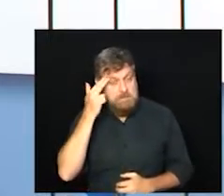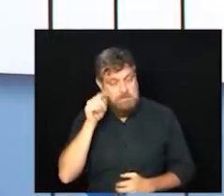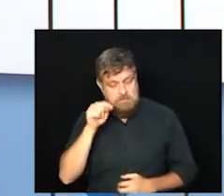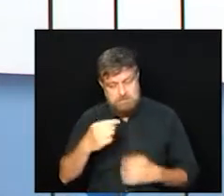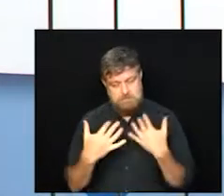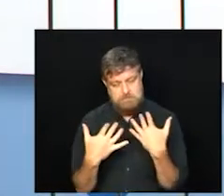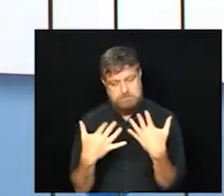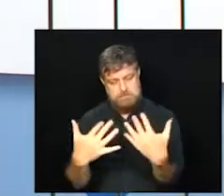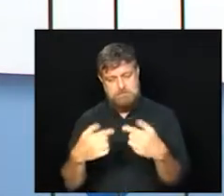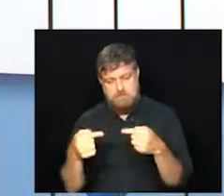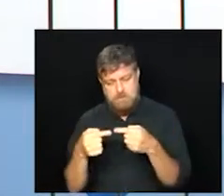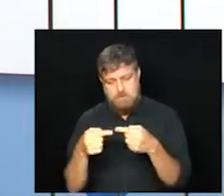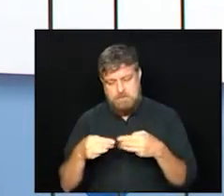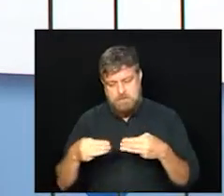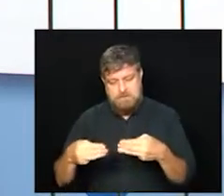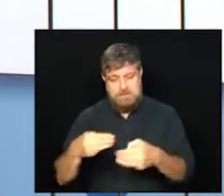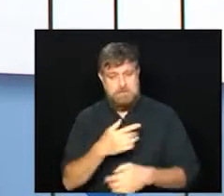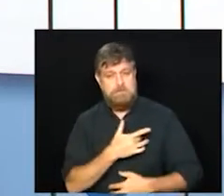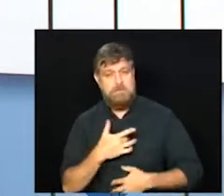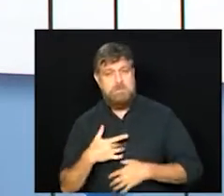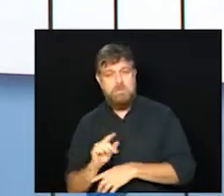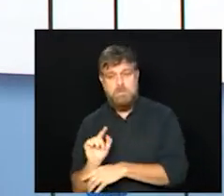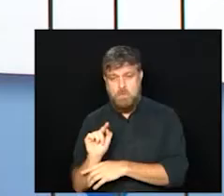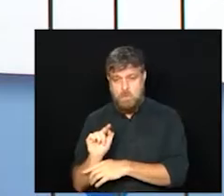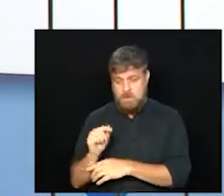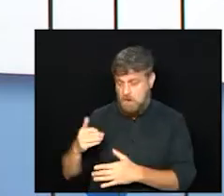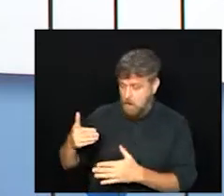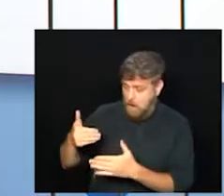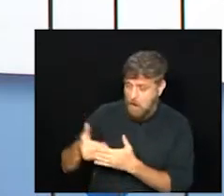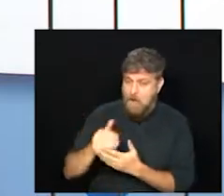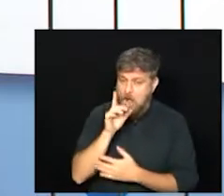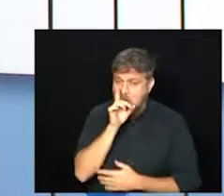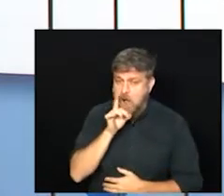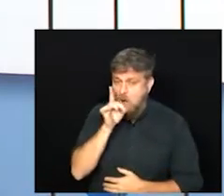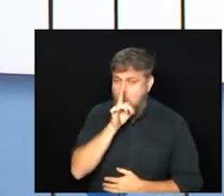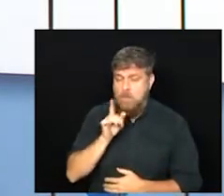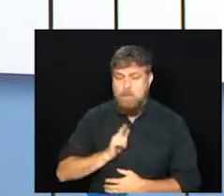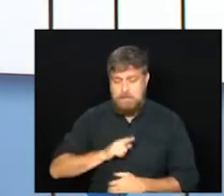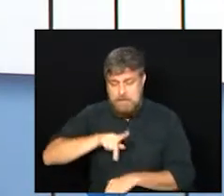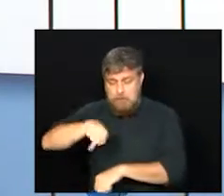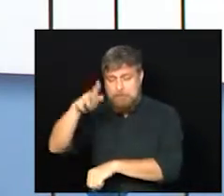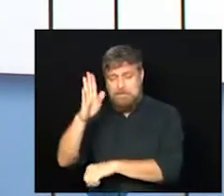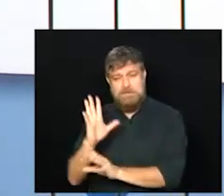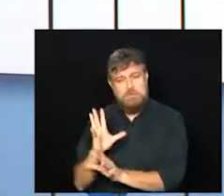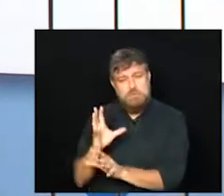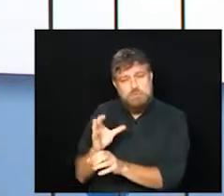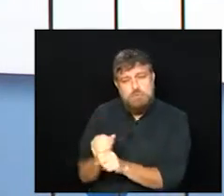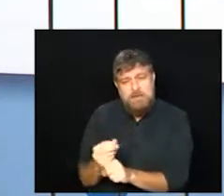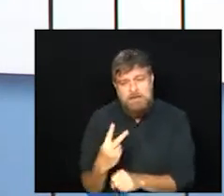de acordo com o Ministério da Saúde, até este domingo, o país somava